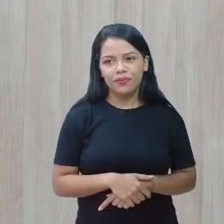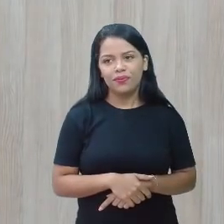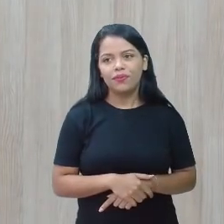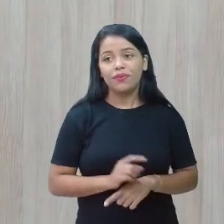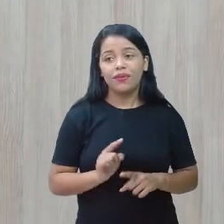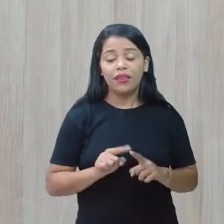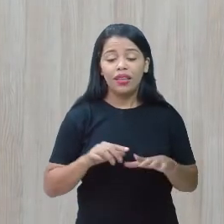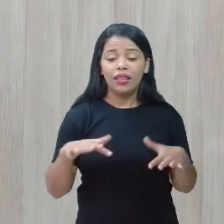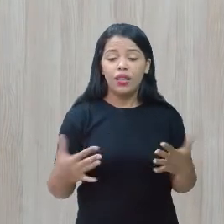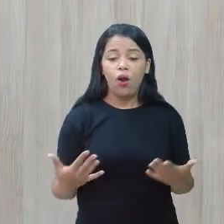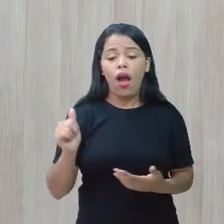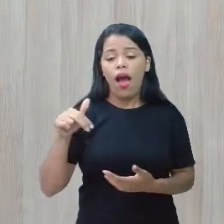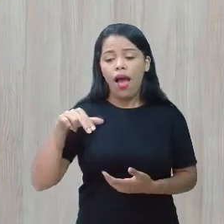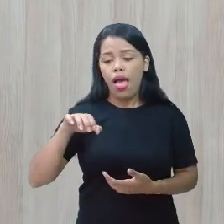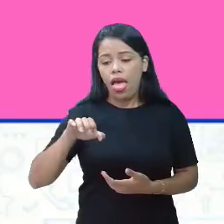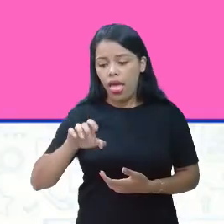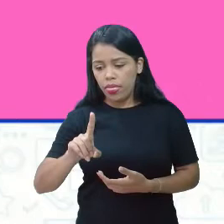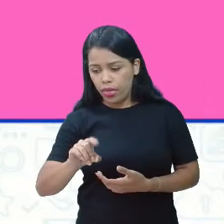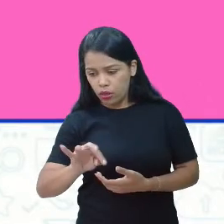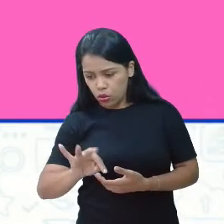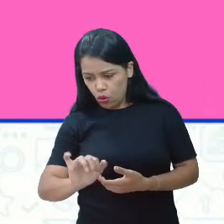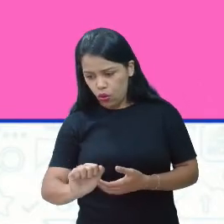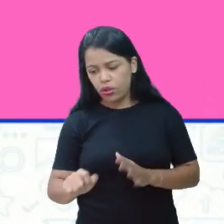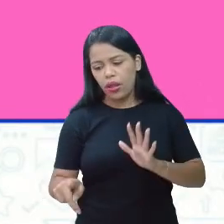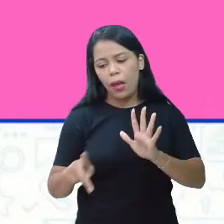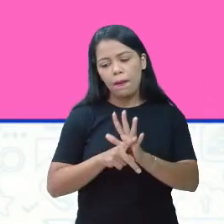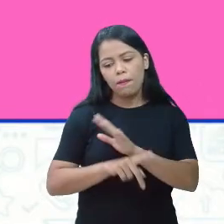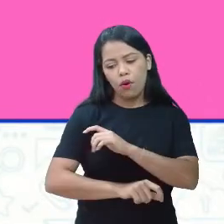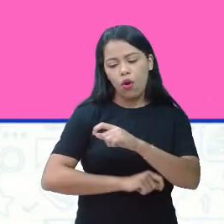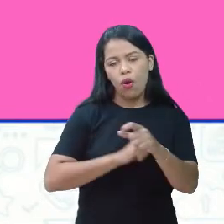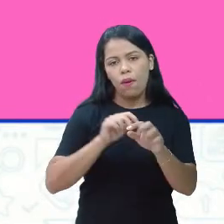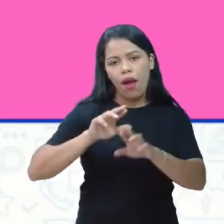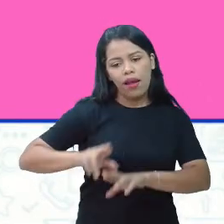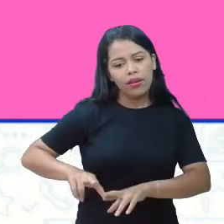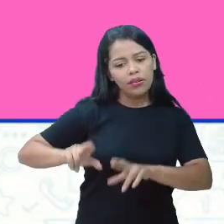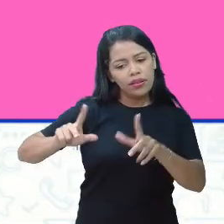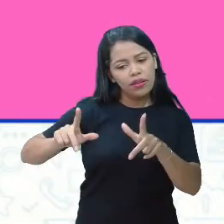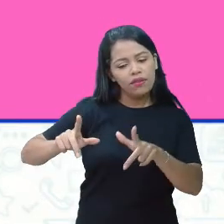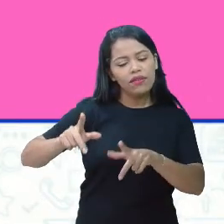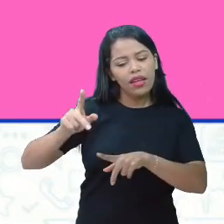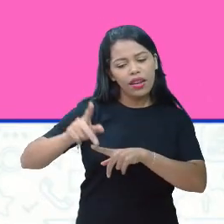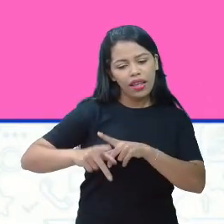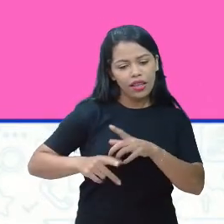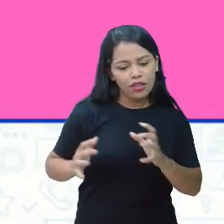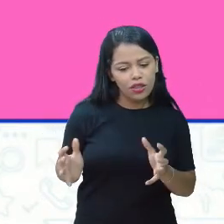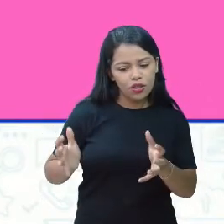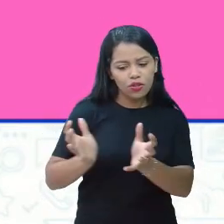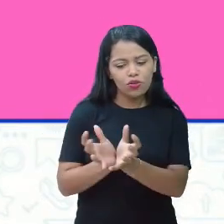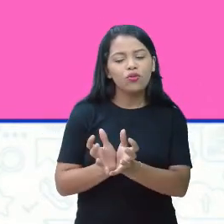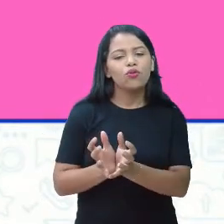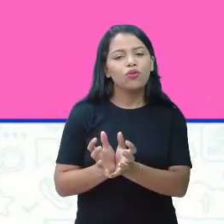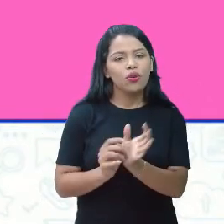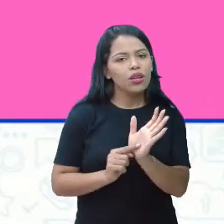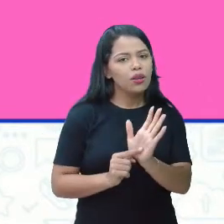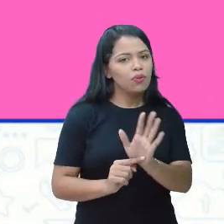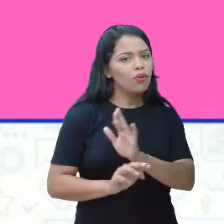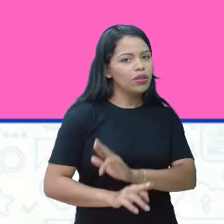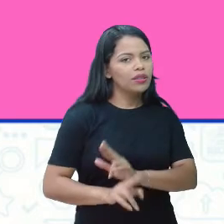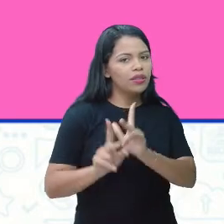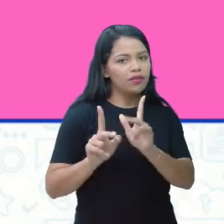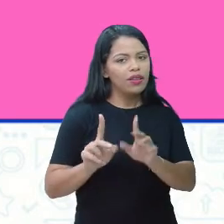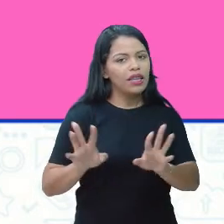As anedotas são destinadas a diferentes públicos e abordam